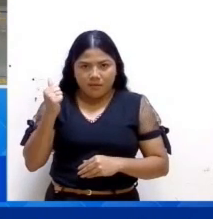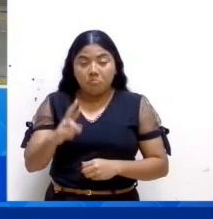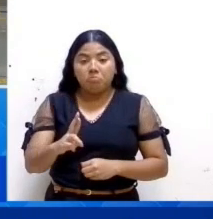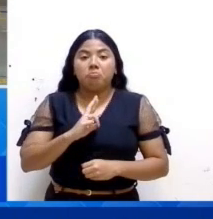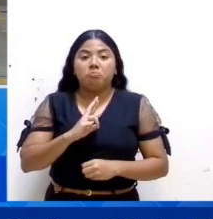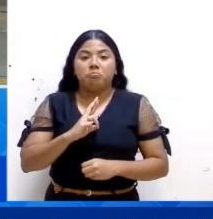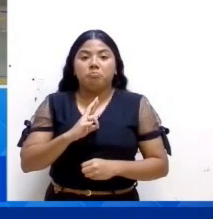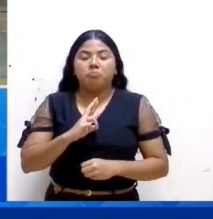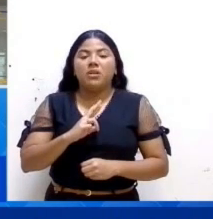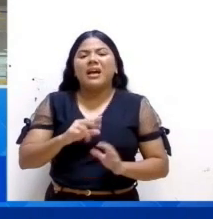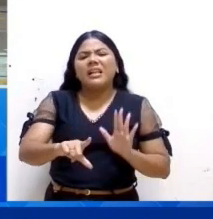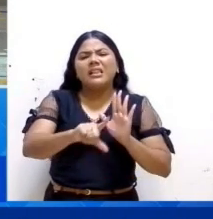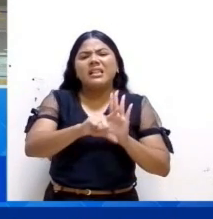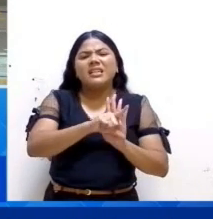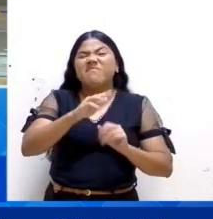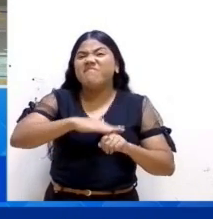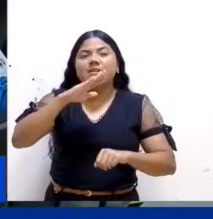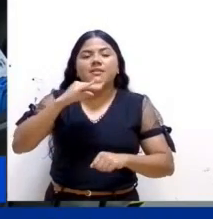mais importante.